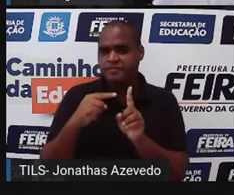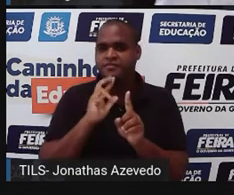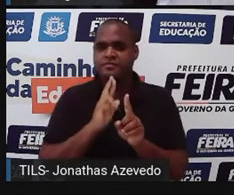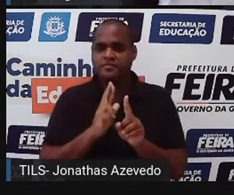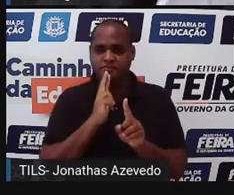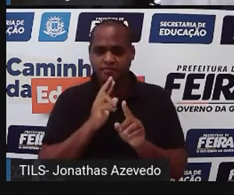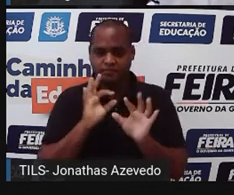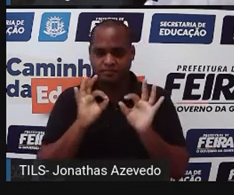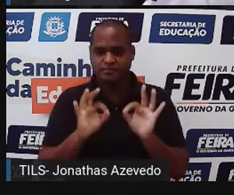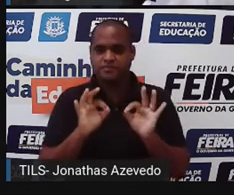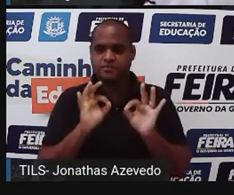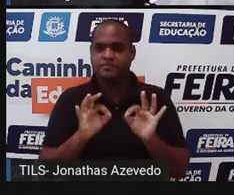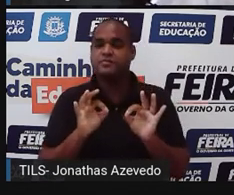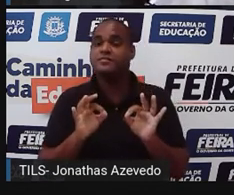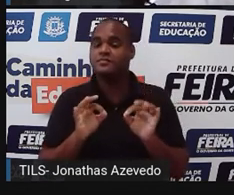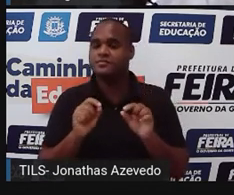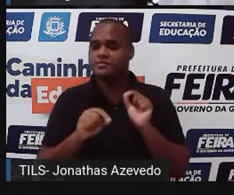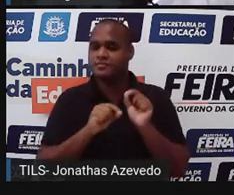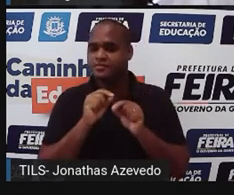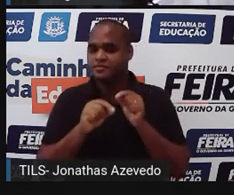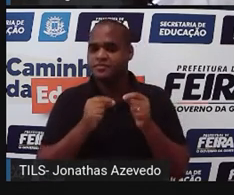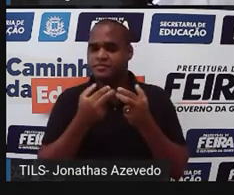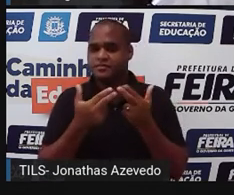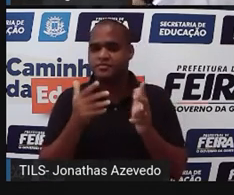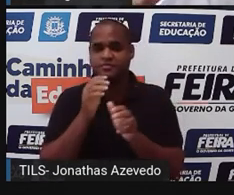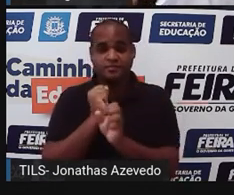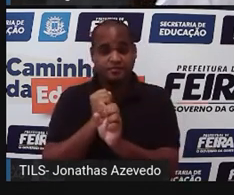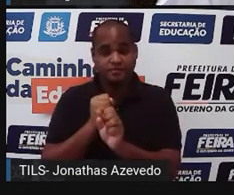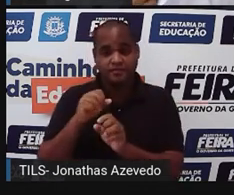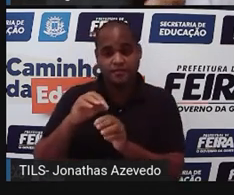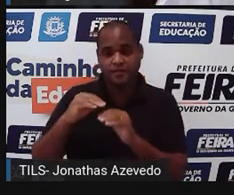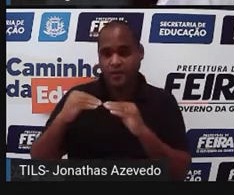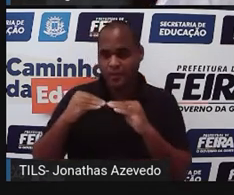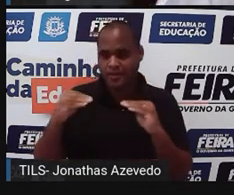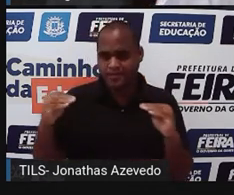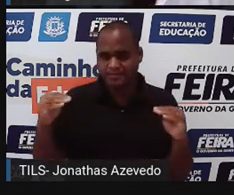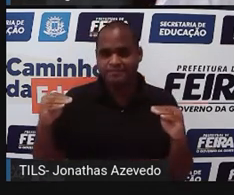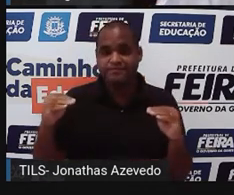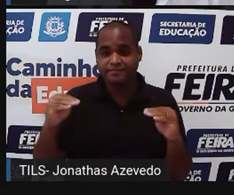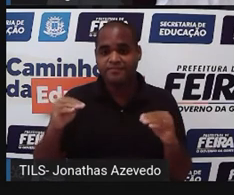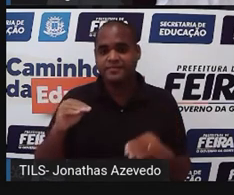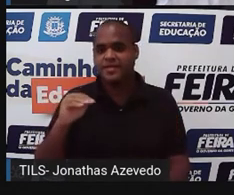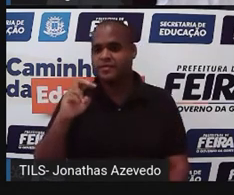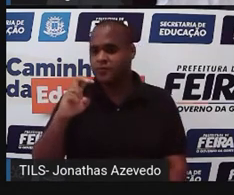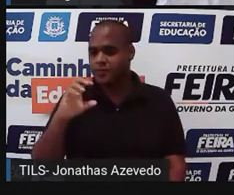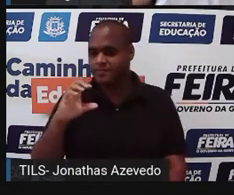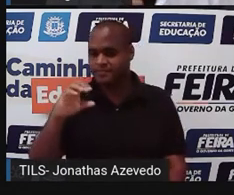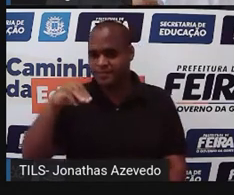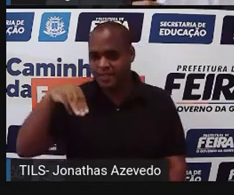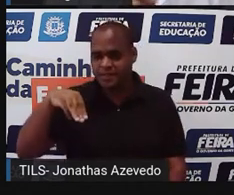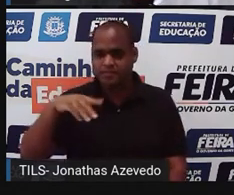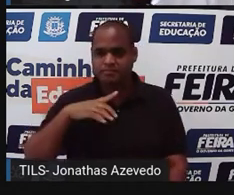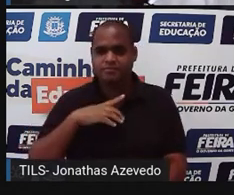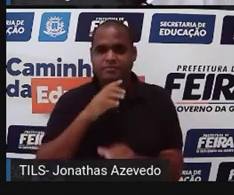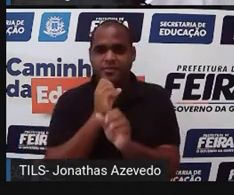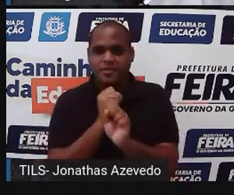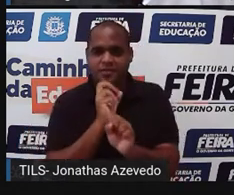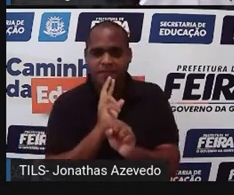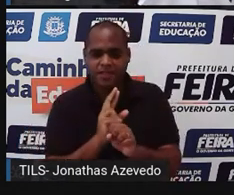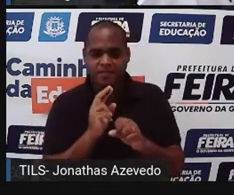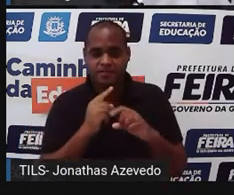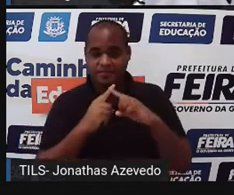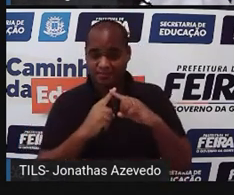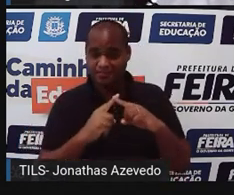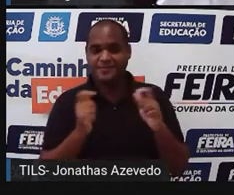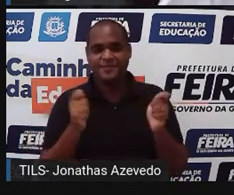da Avenida do comprimento pela medida da altura produto a resultado da multiplicação é um produto entre a